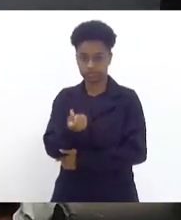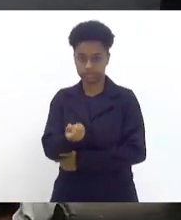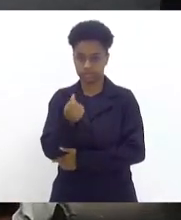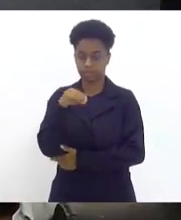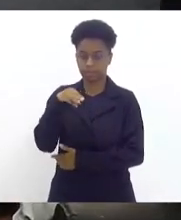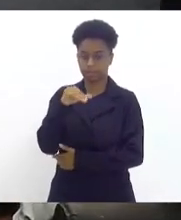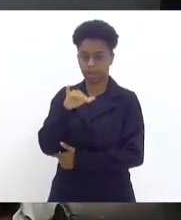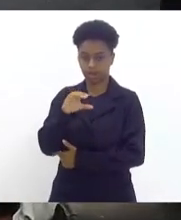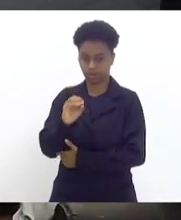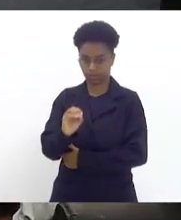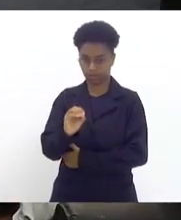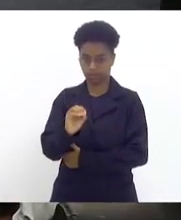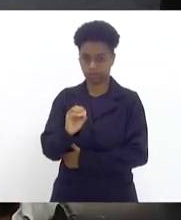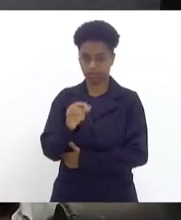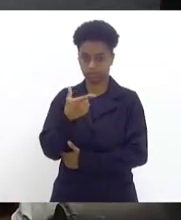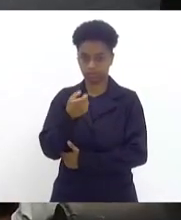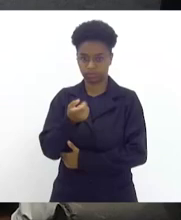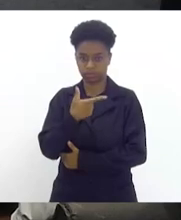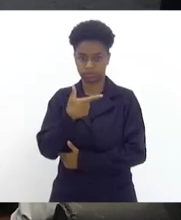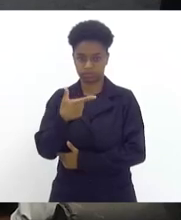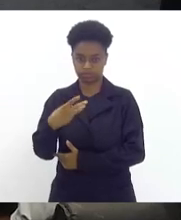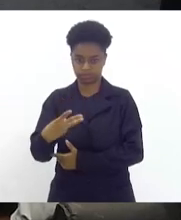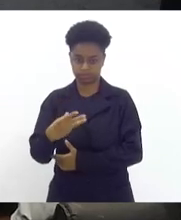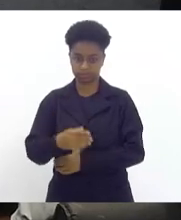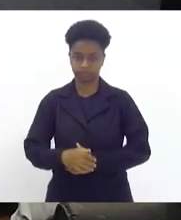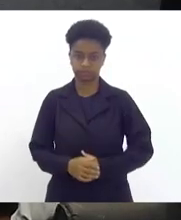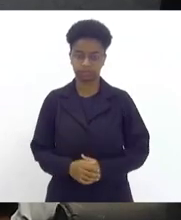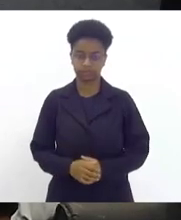de Maio de 2023